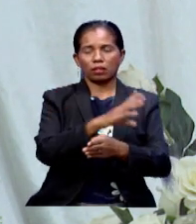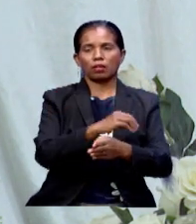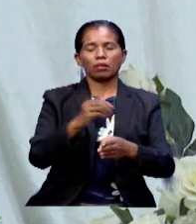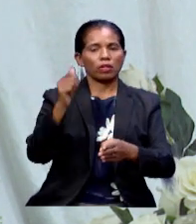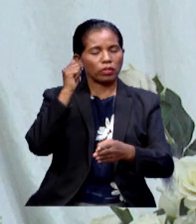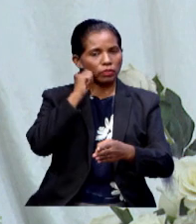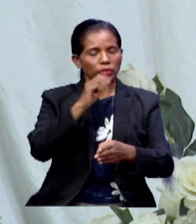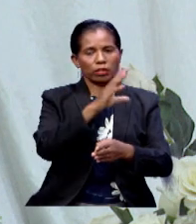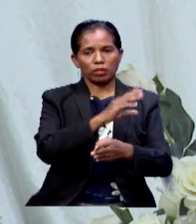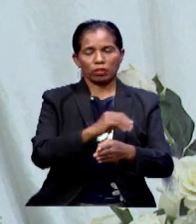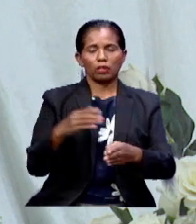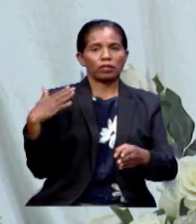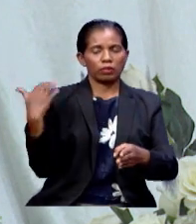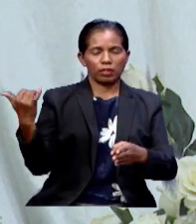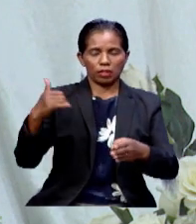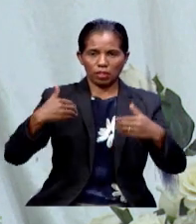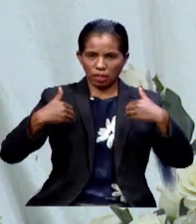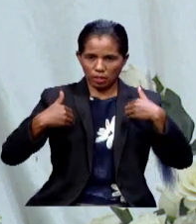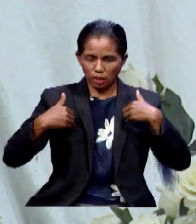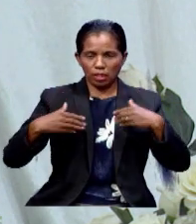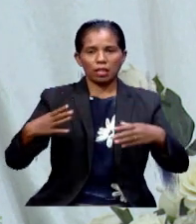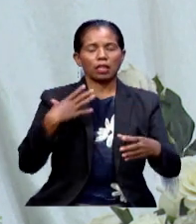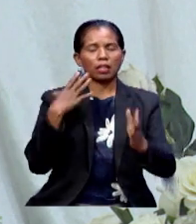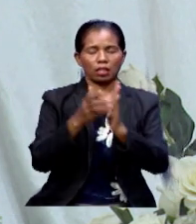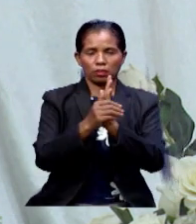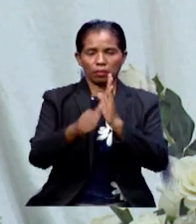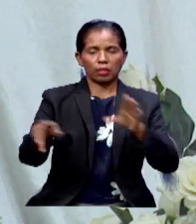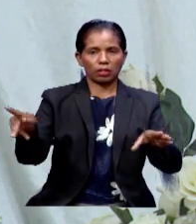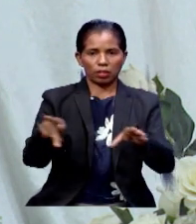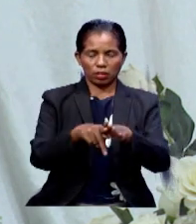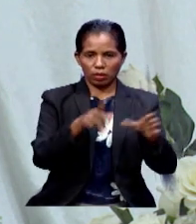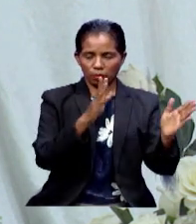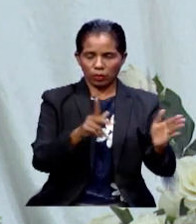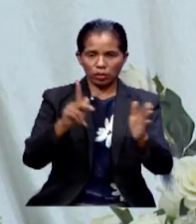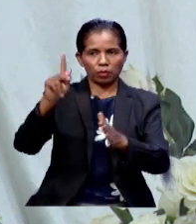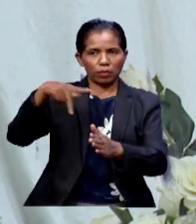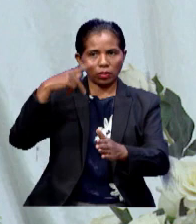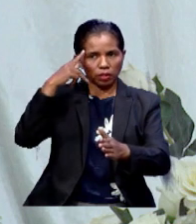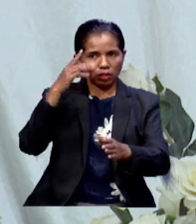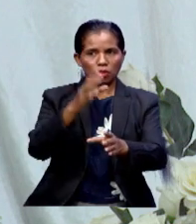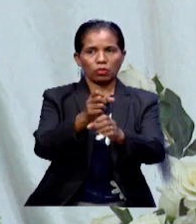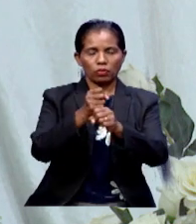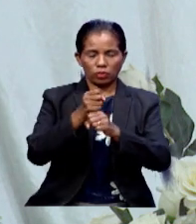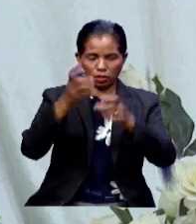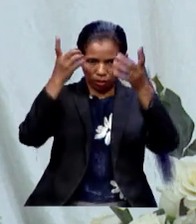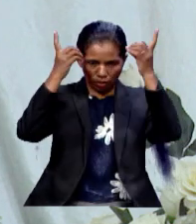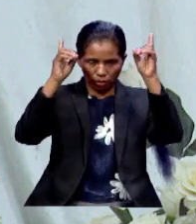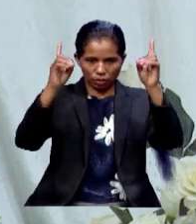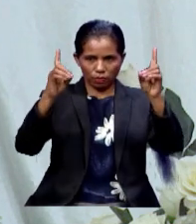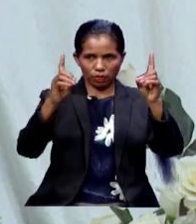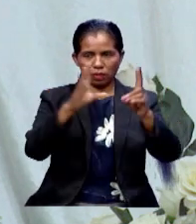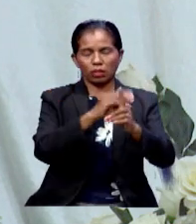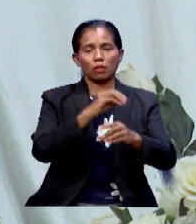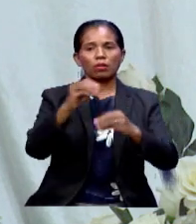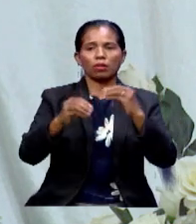no joven sira e a capacidade a tu participa tomac e a processo político foti decisão. No